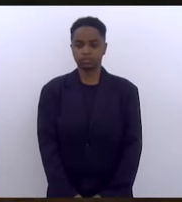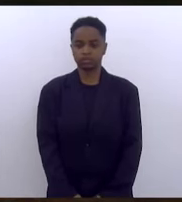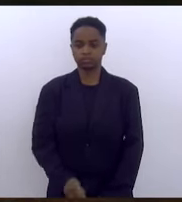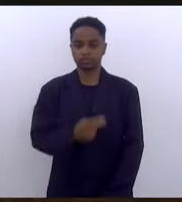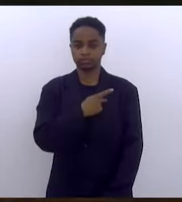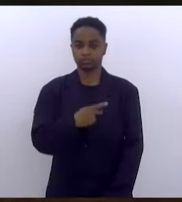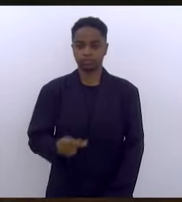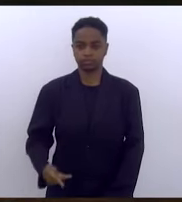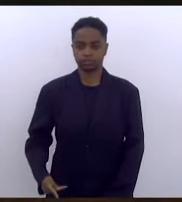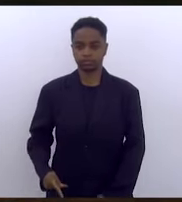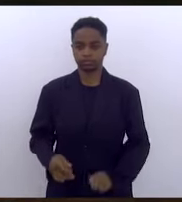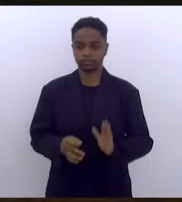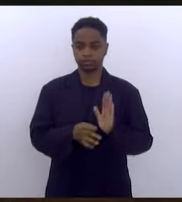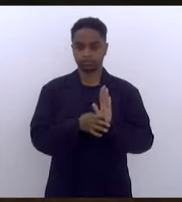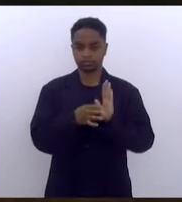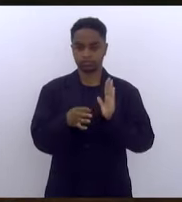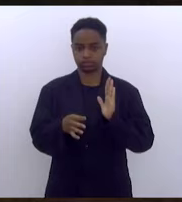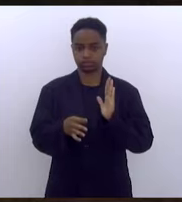Presidente, o parecer é...